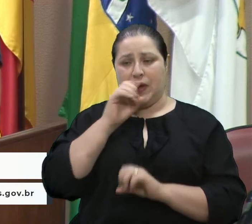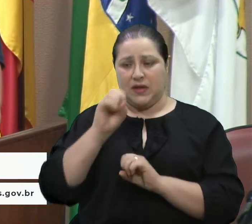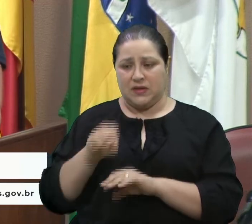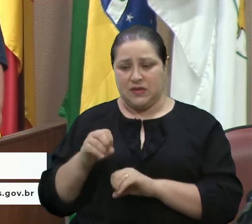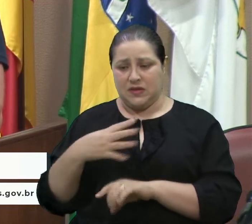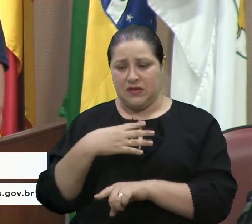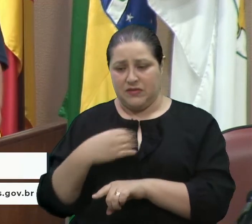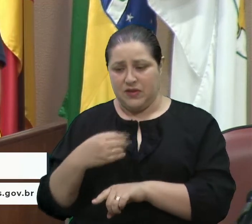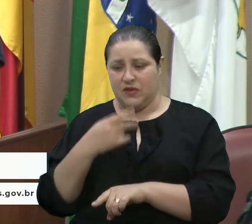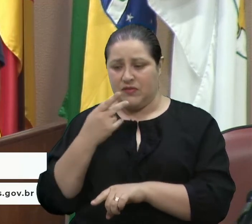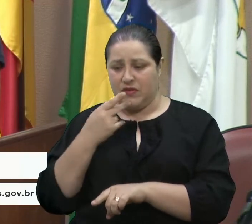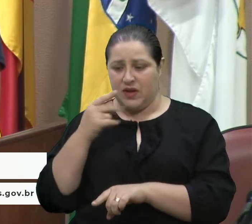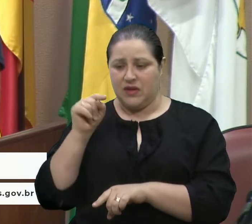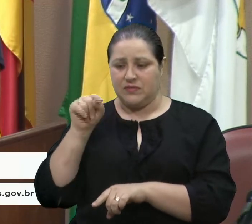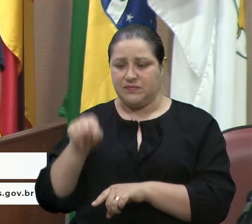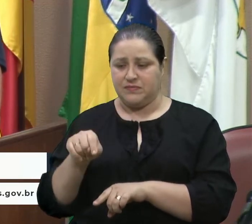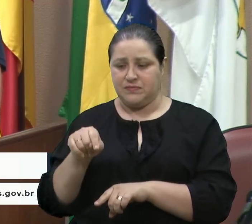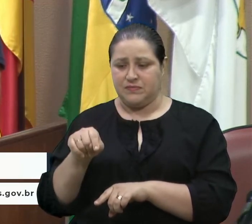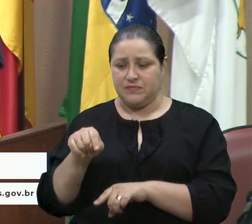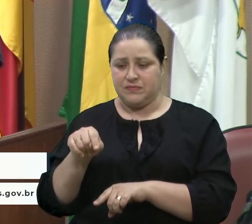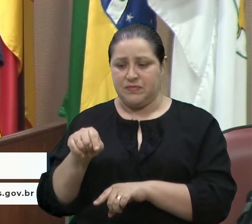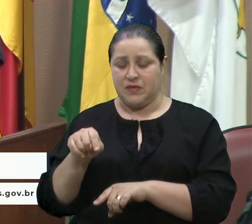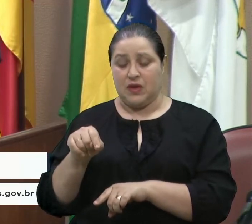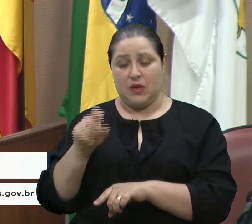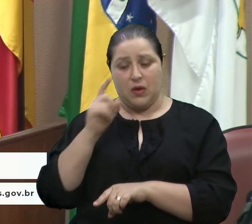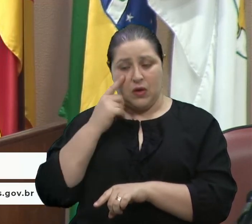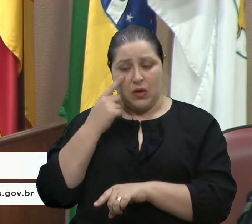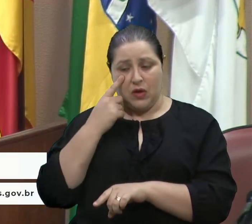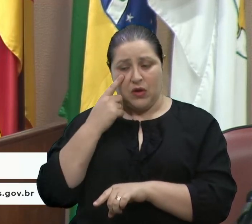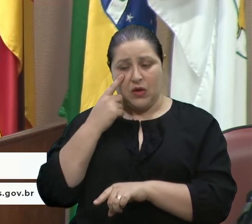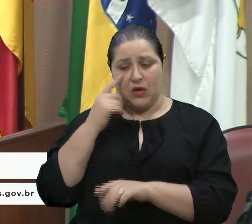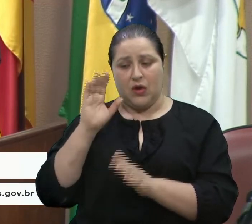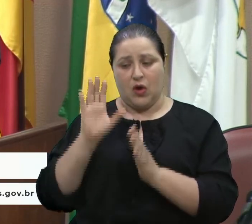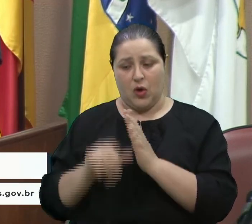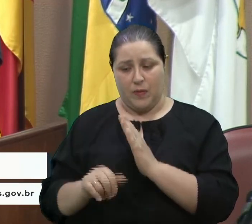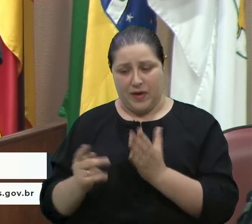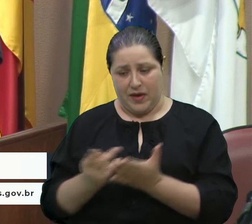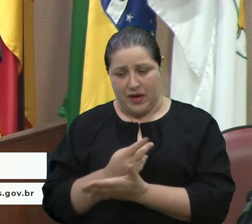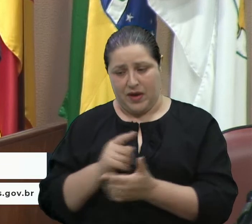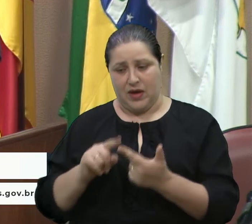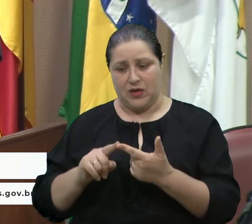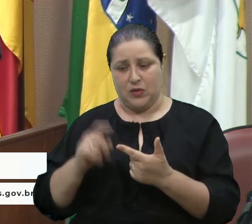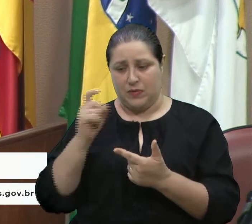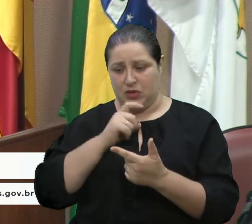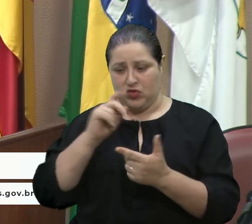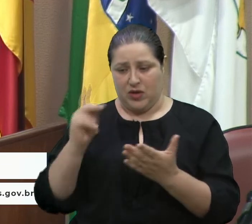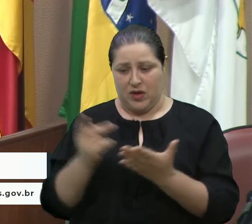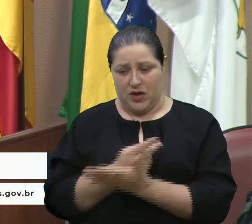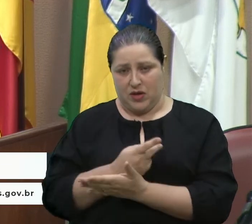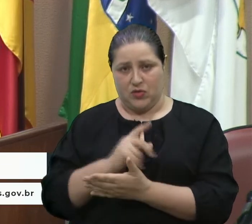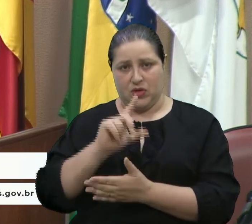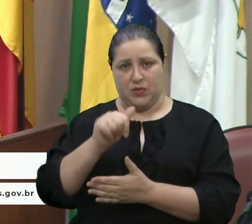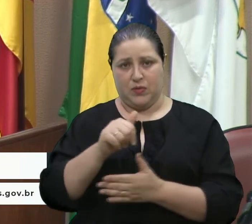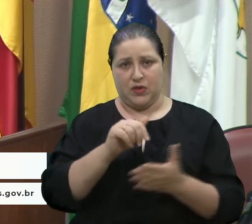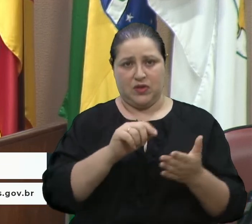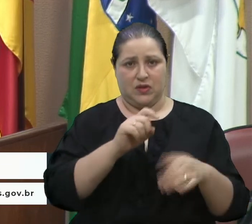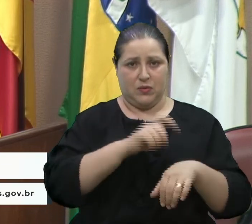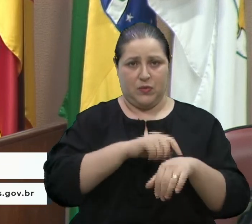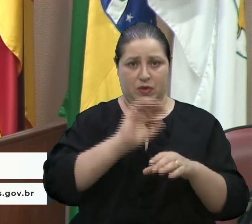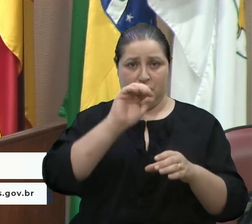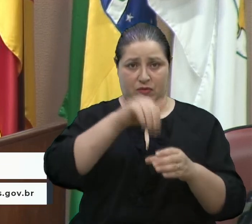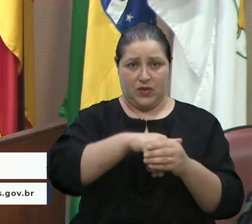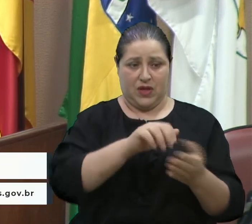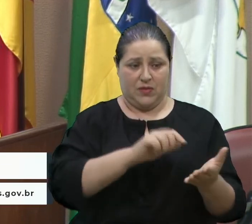errado e ir lá e digitar o 13 votando num bandido para presidente. Eu fico pensando, aquela velha frase, né, que